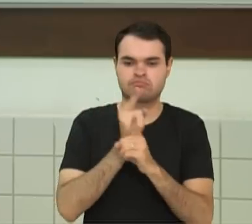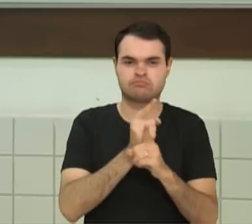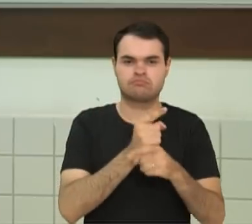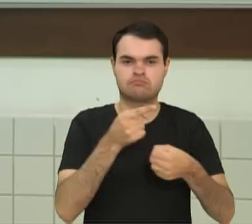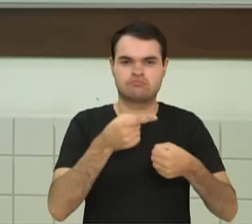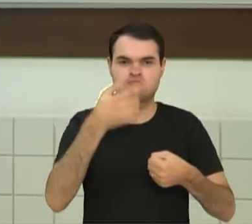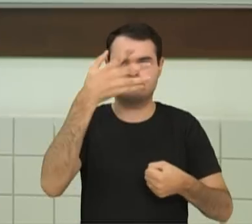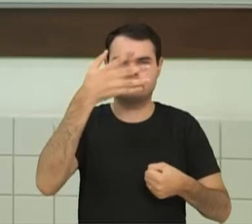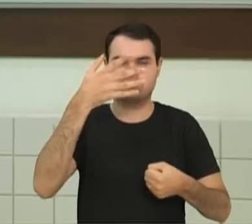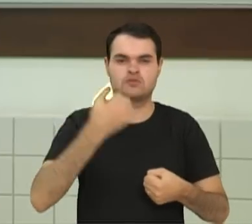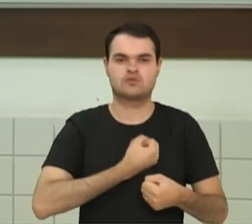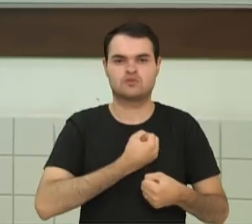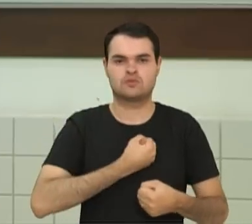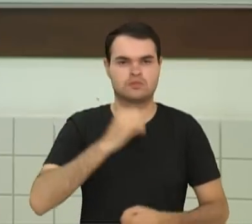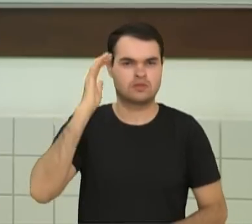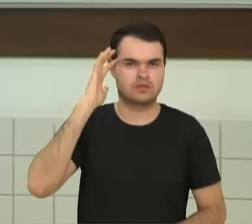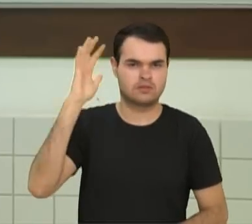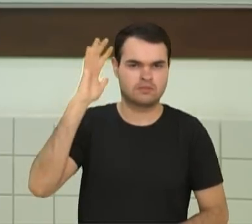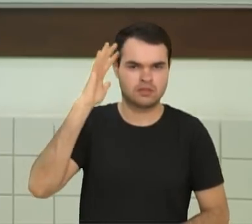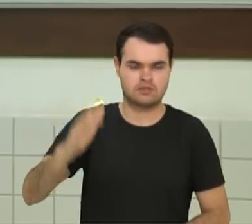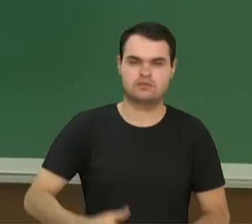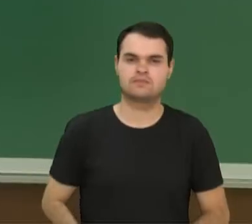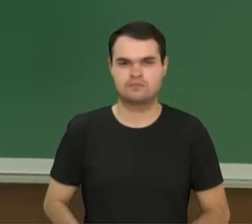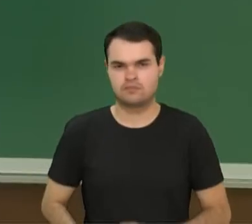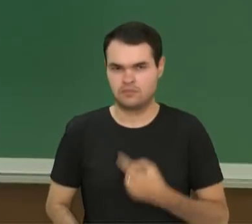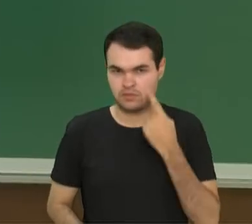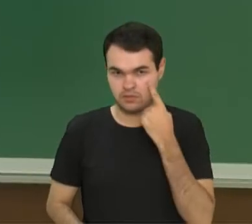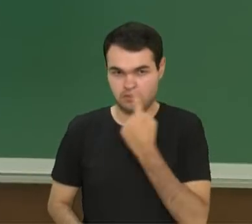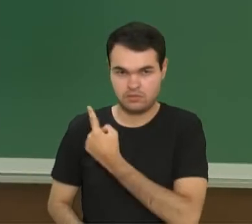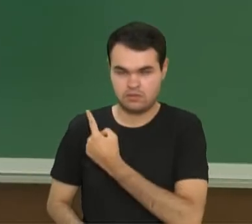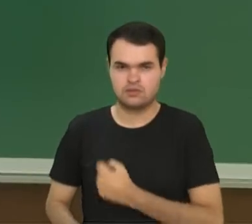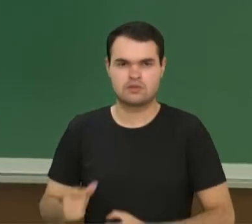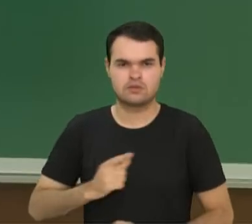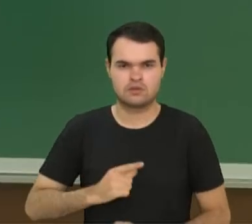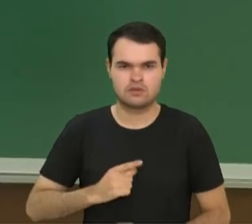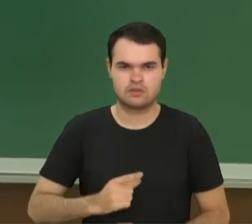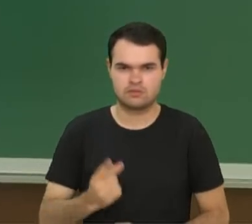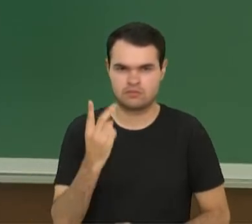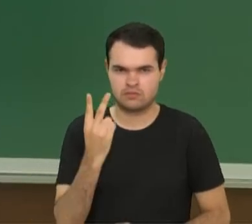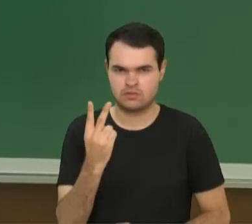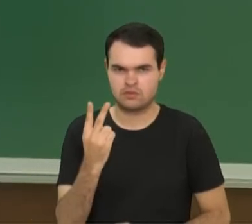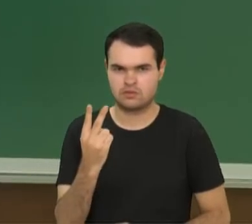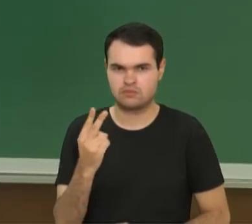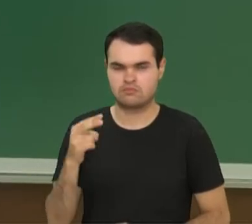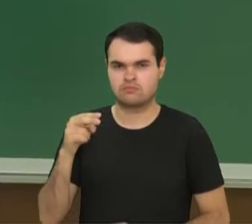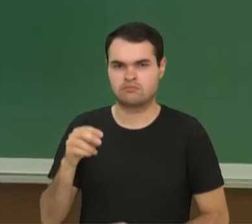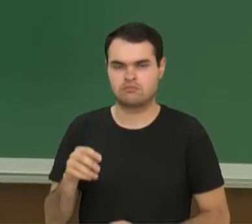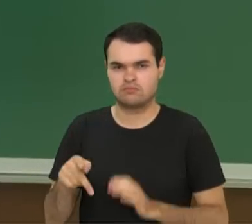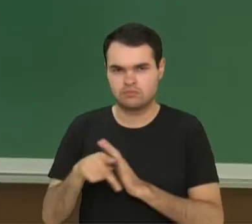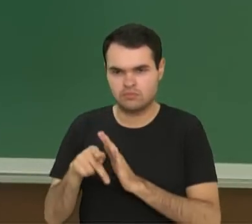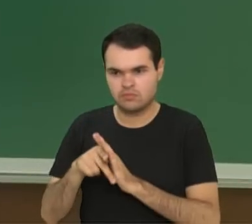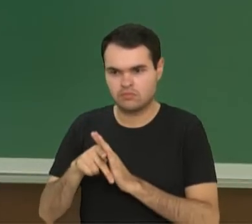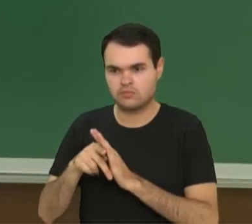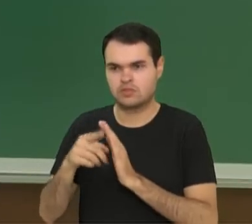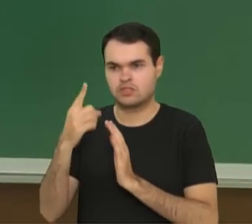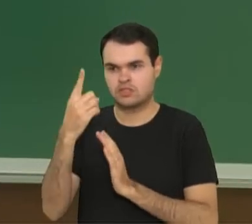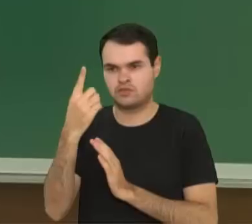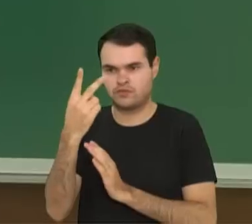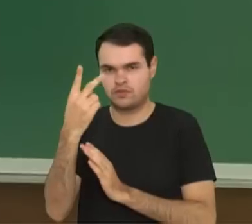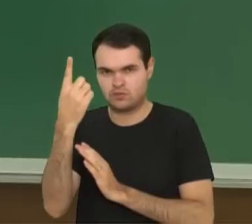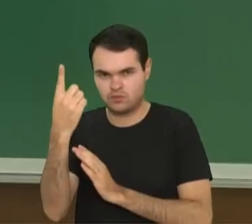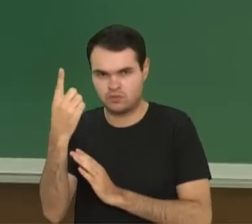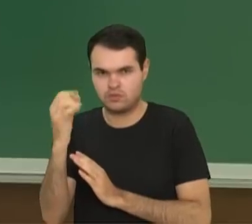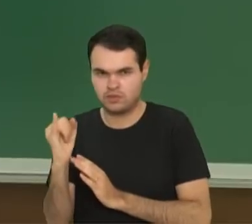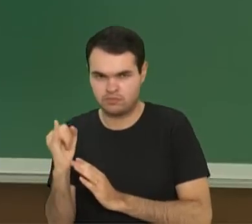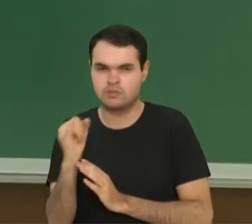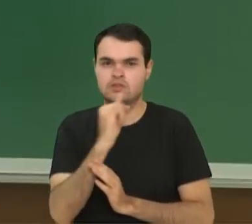número imaginário, tá ok? Então, vamos dar uma olhadinha aqui no exercício. Tenho dois números aqui, e elevado a 121 e i